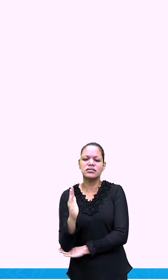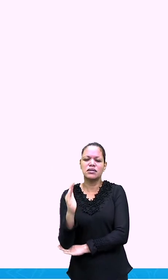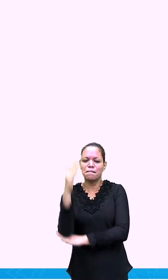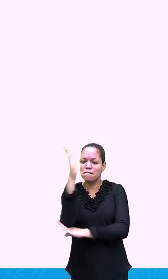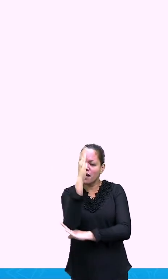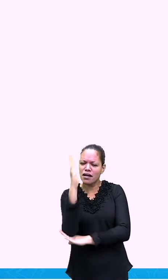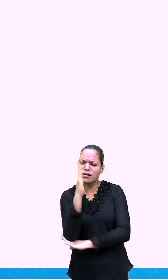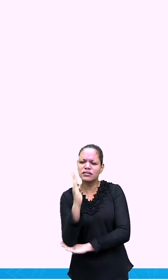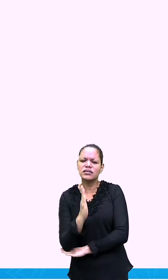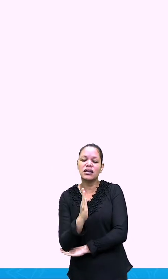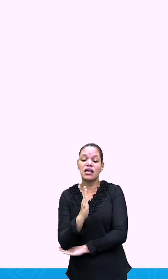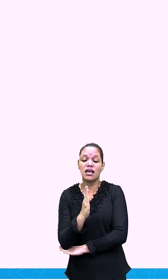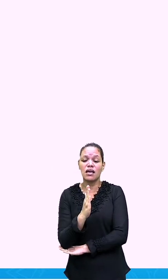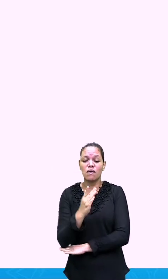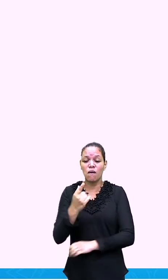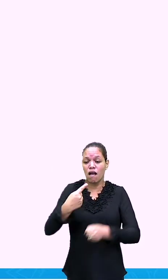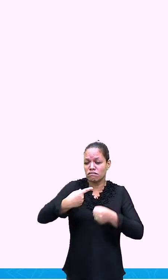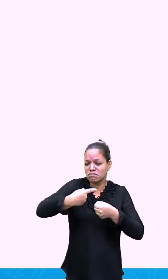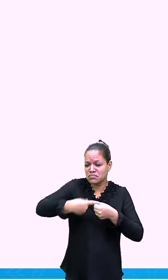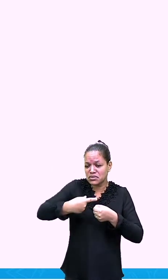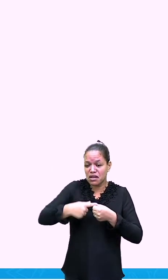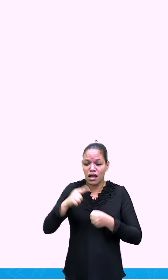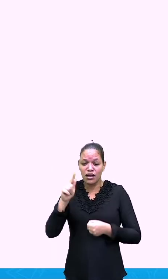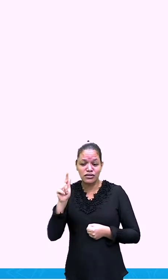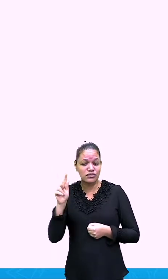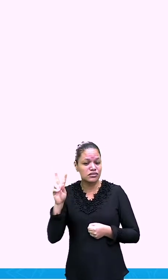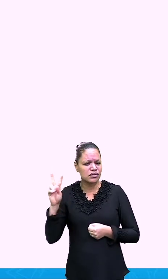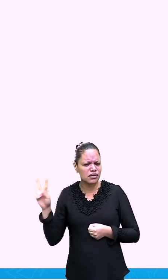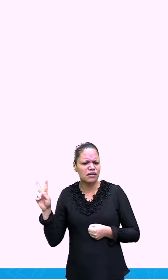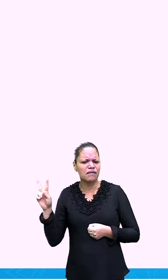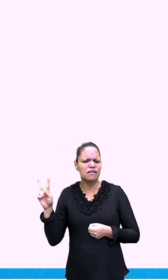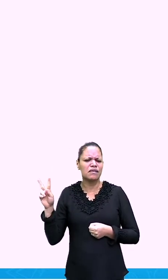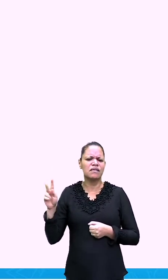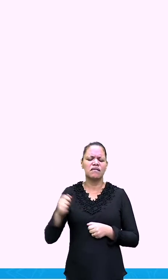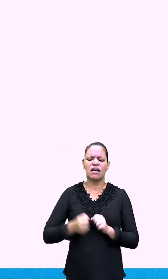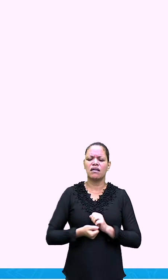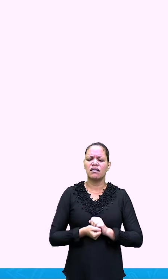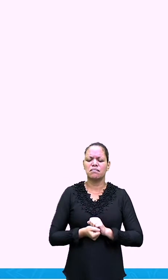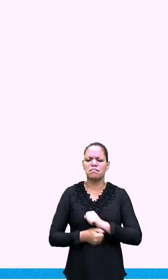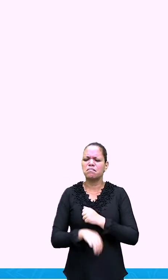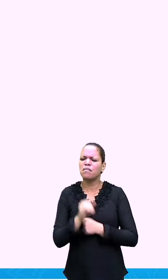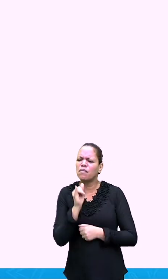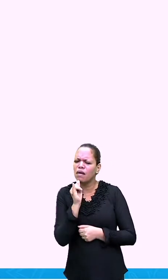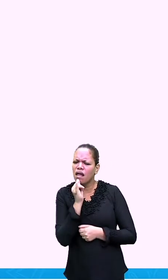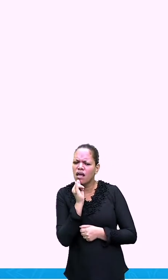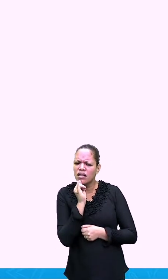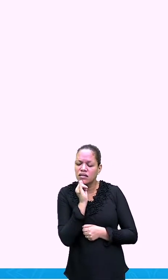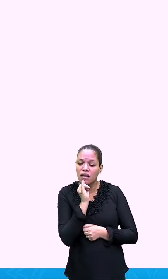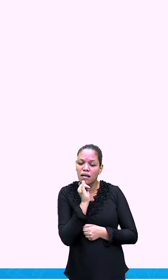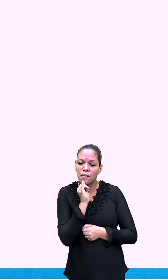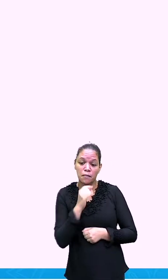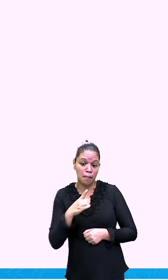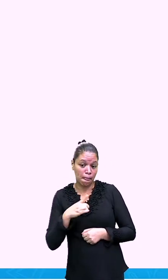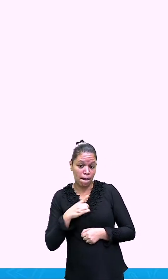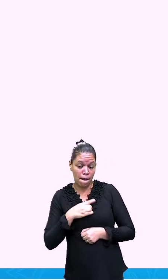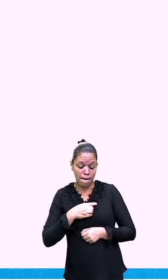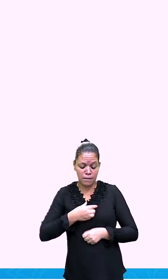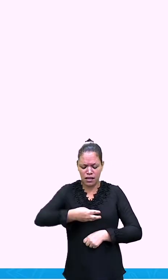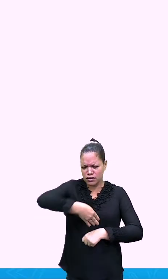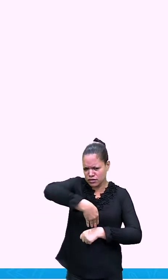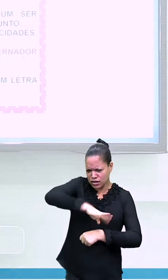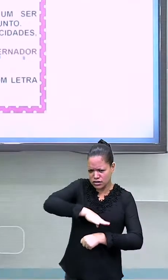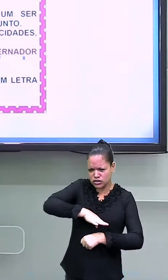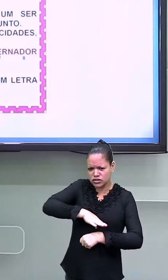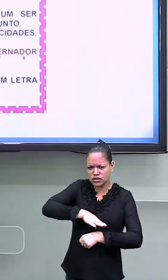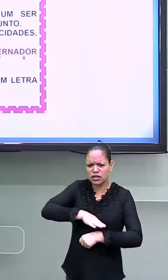Valadares. Uma dica, os substantivos próprios são sempre escritos com letra